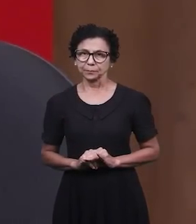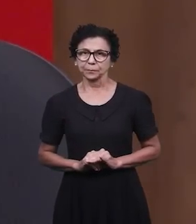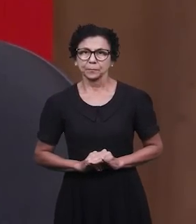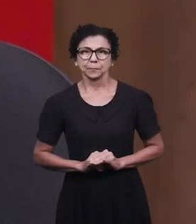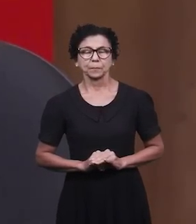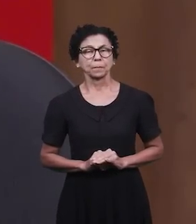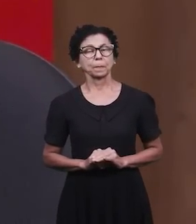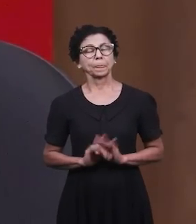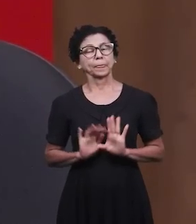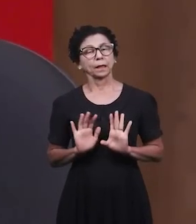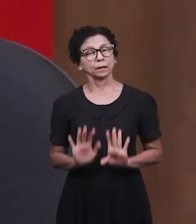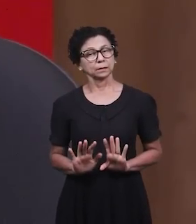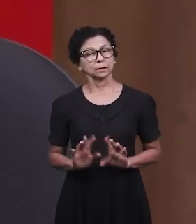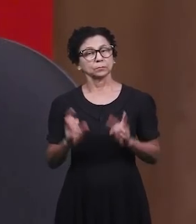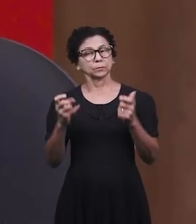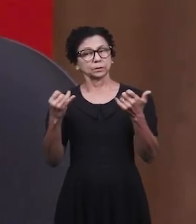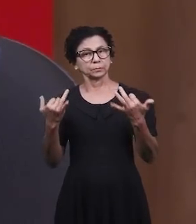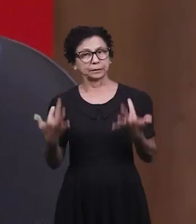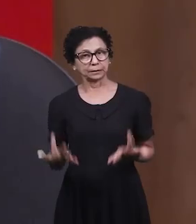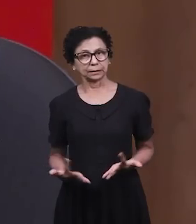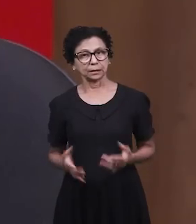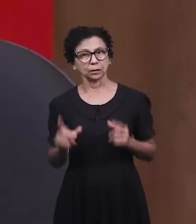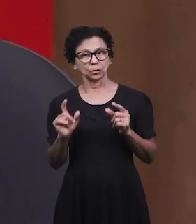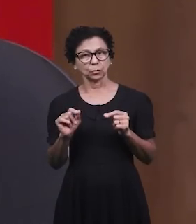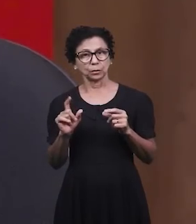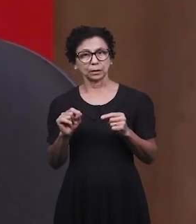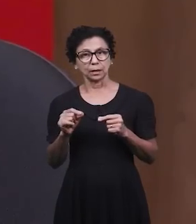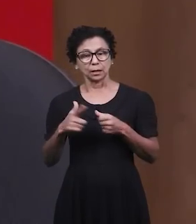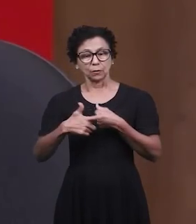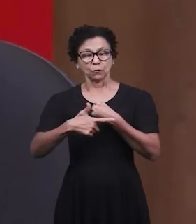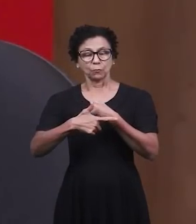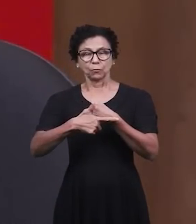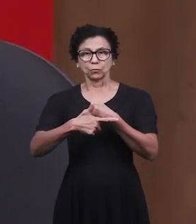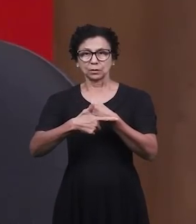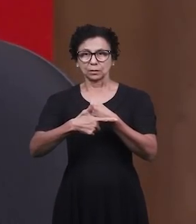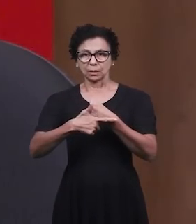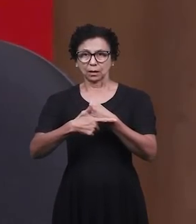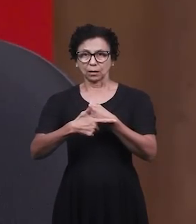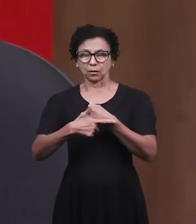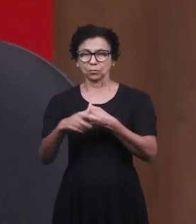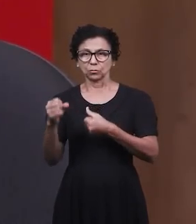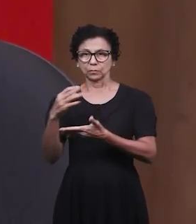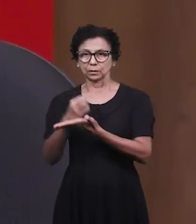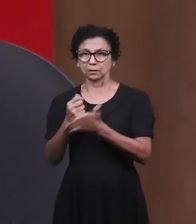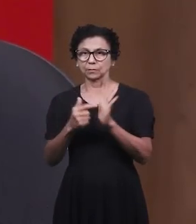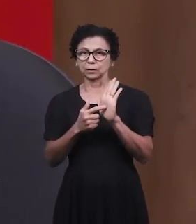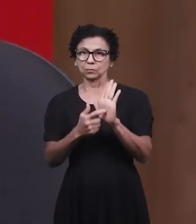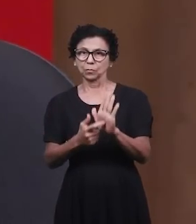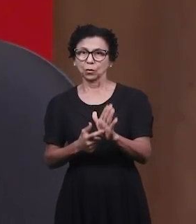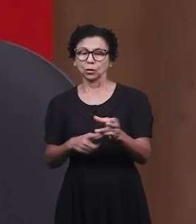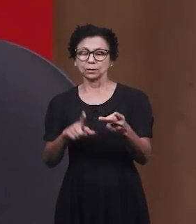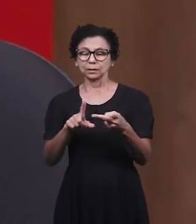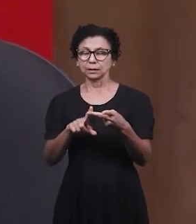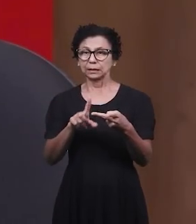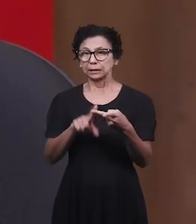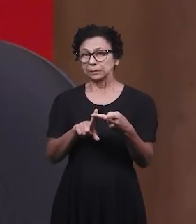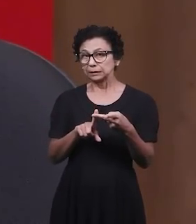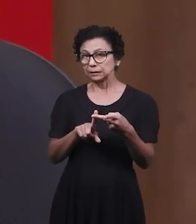linha espiritual de função, como está no Novo Testamento, e daquilo que é acadêmico.